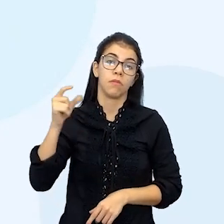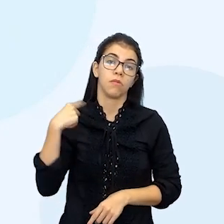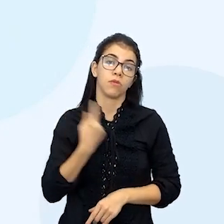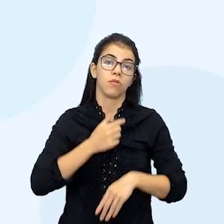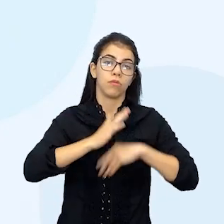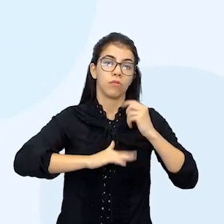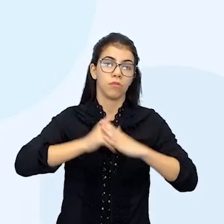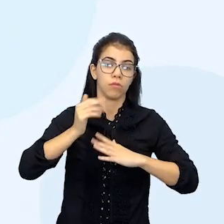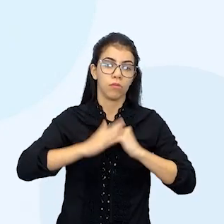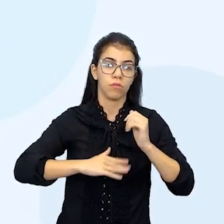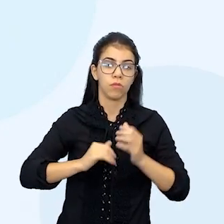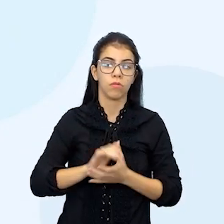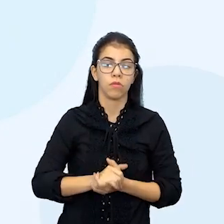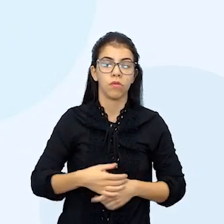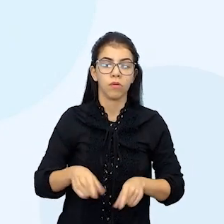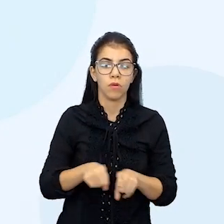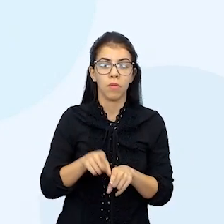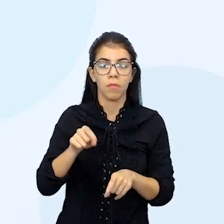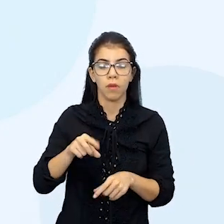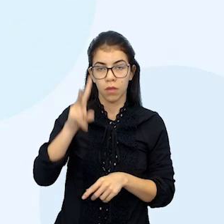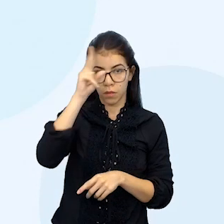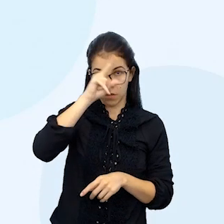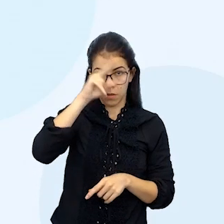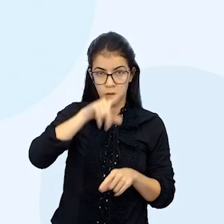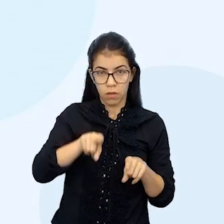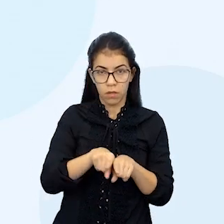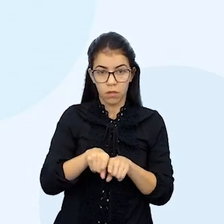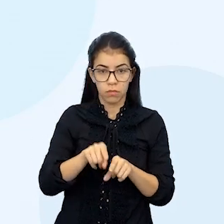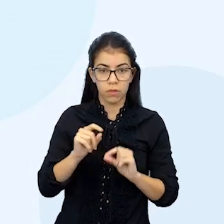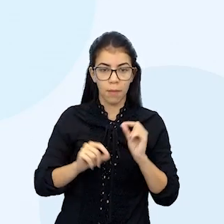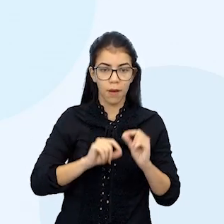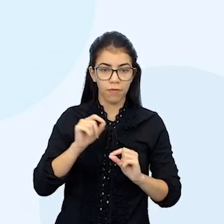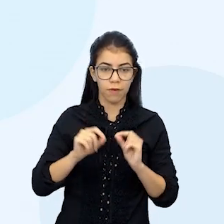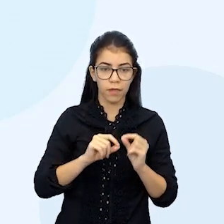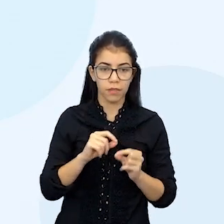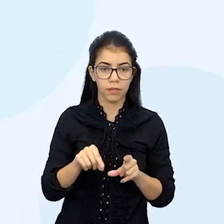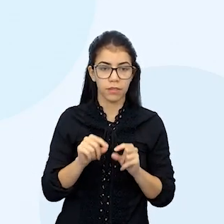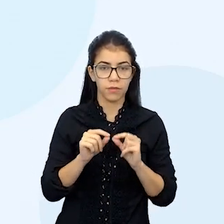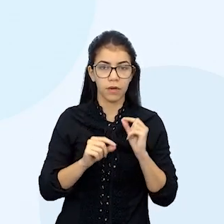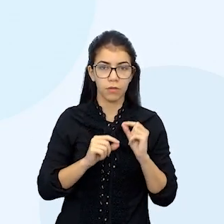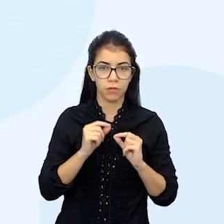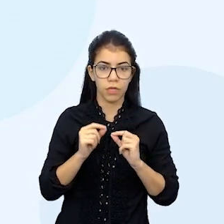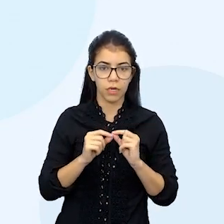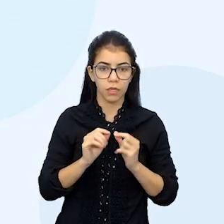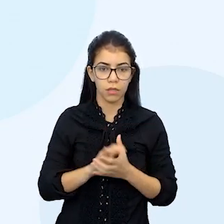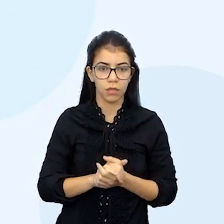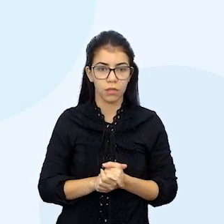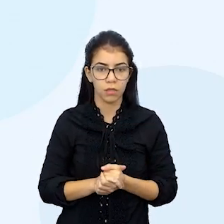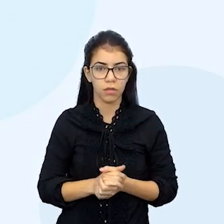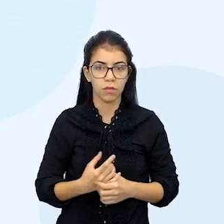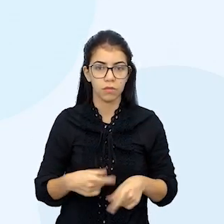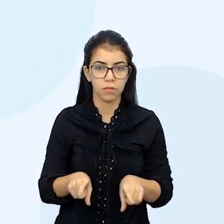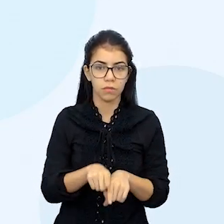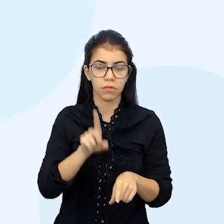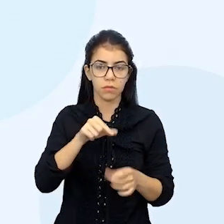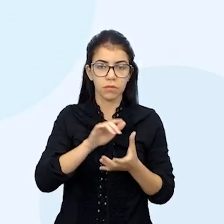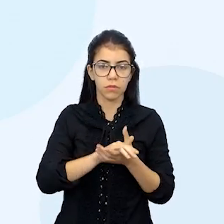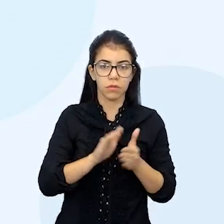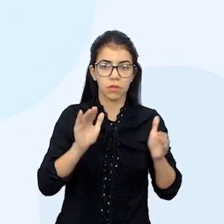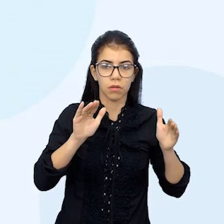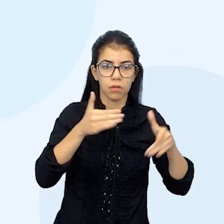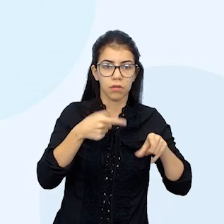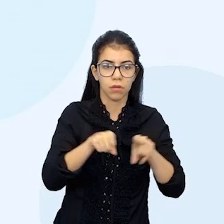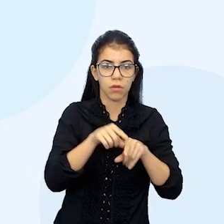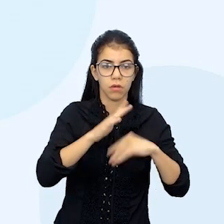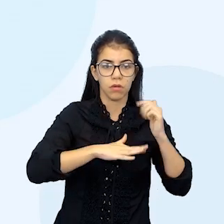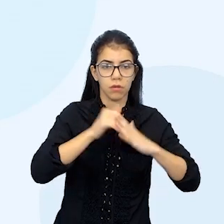trabalhar dentro do material do Aprender Sempre, resgatar, né? Mostrar a importância do material do Aprender Sempre, né? Que ele é prioritário no processo de recuperação, aprofundamento